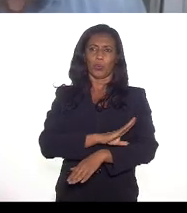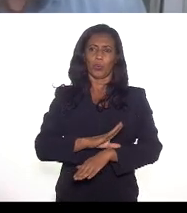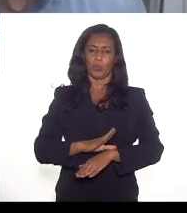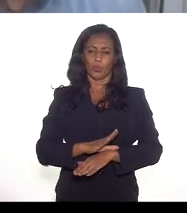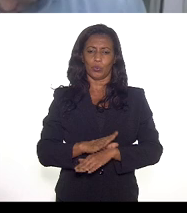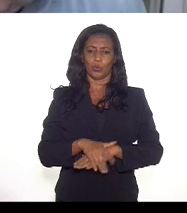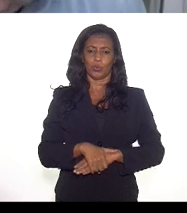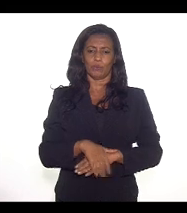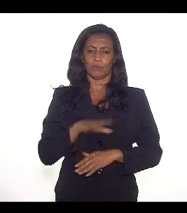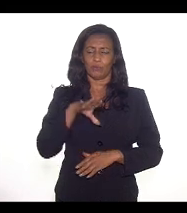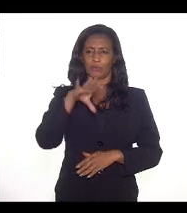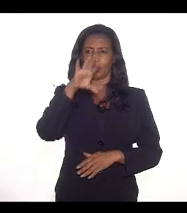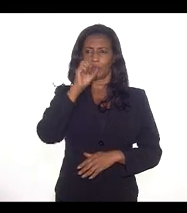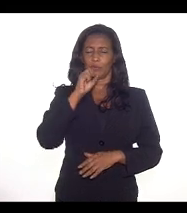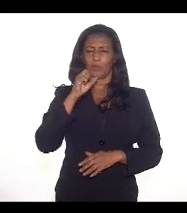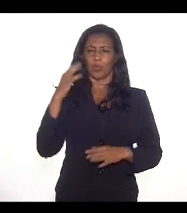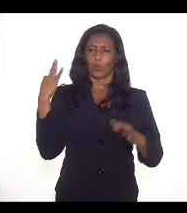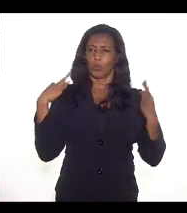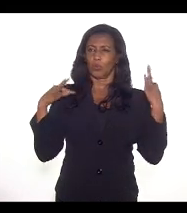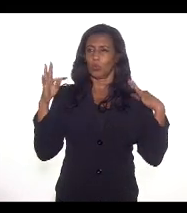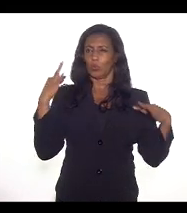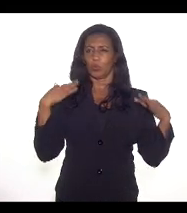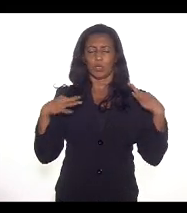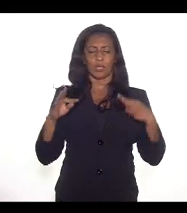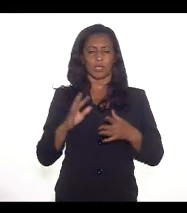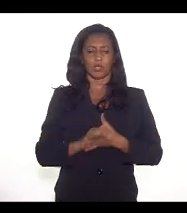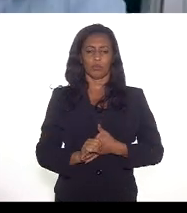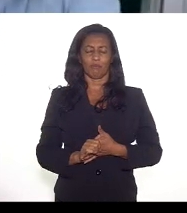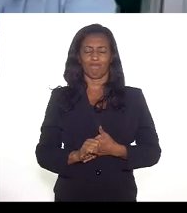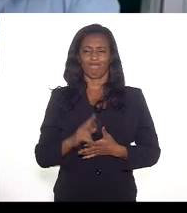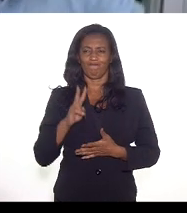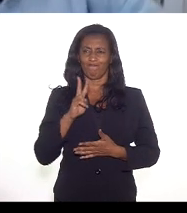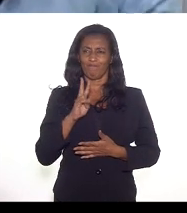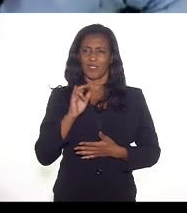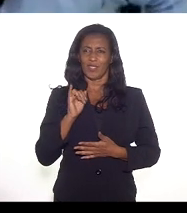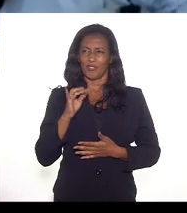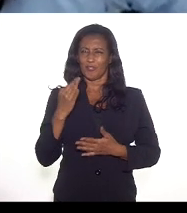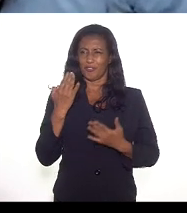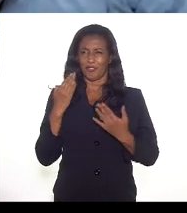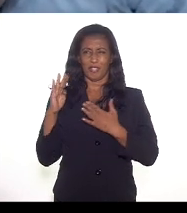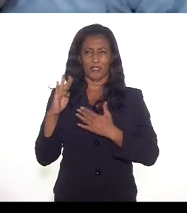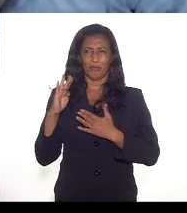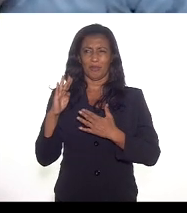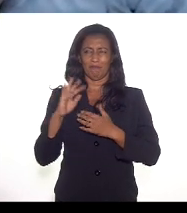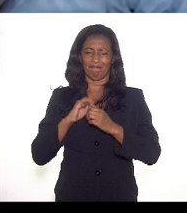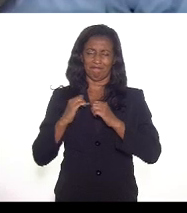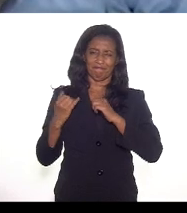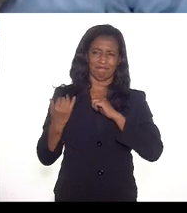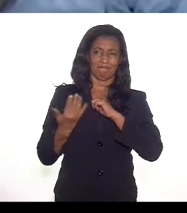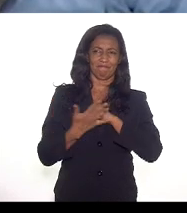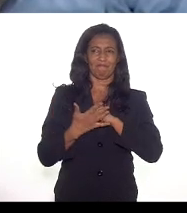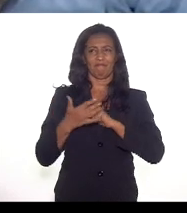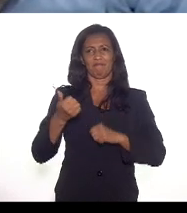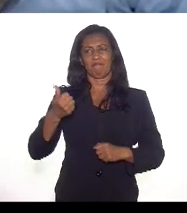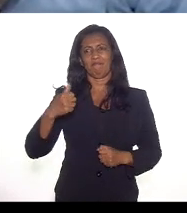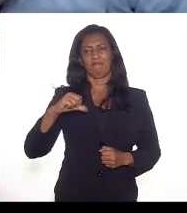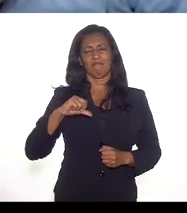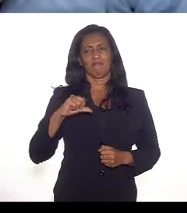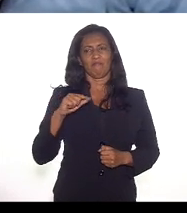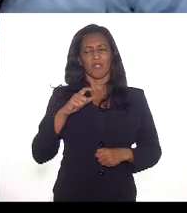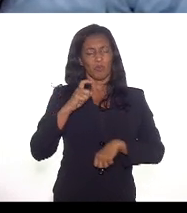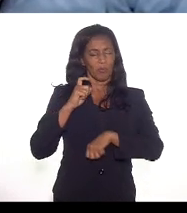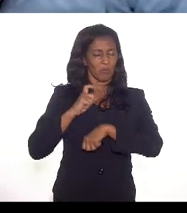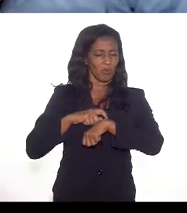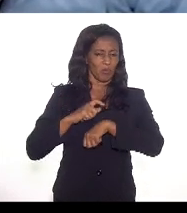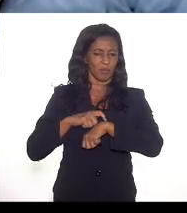que respirava turismo e foi vítima da Covid-19. Então, foi um